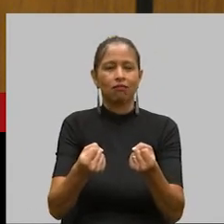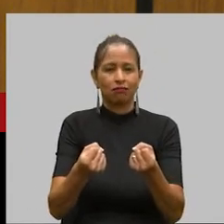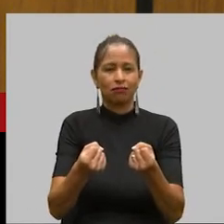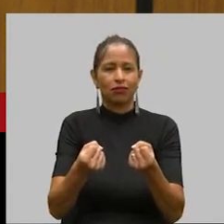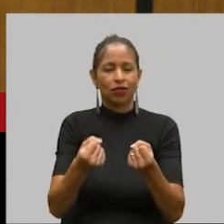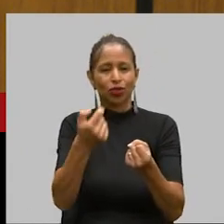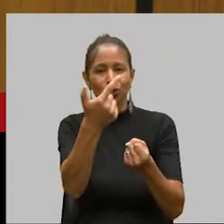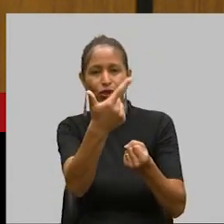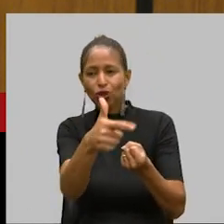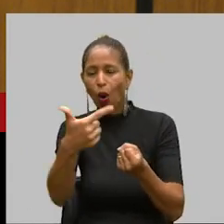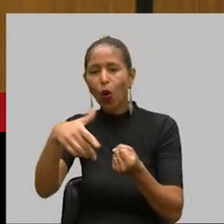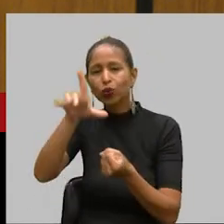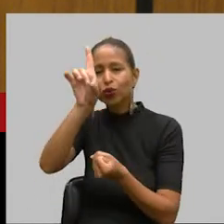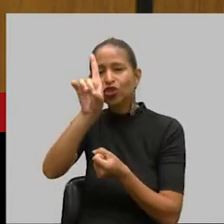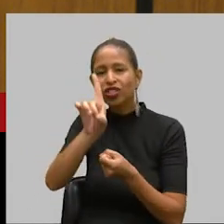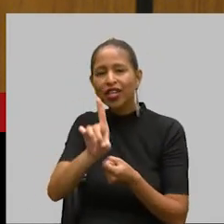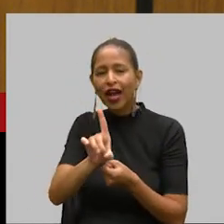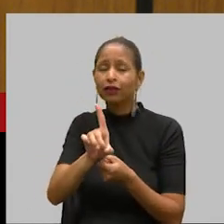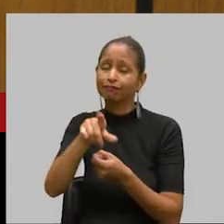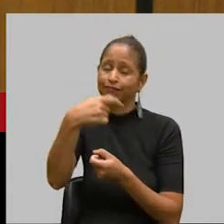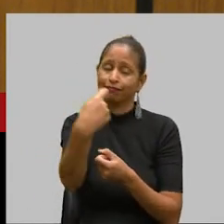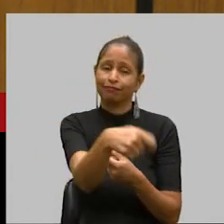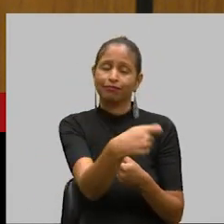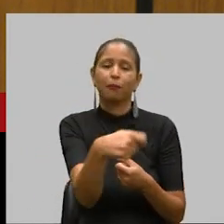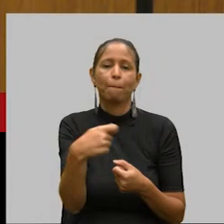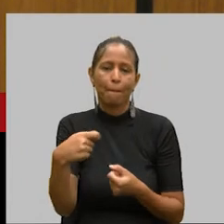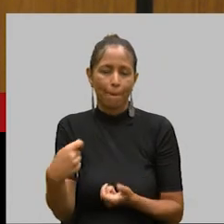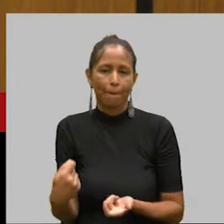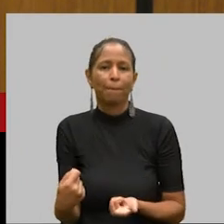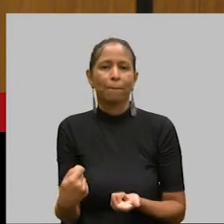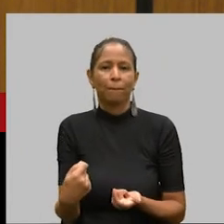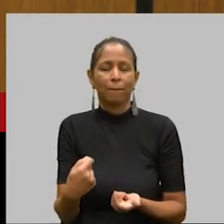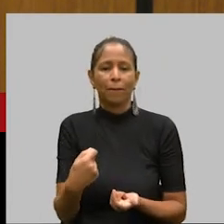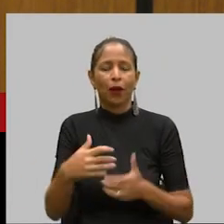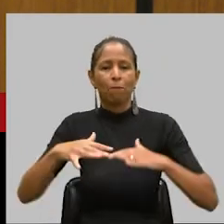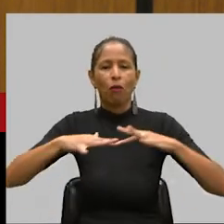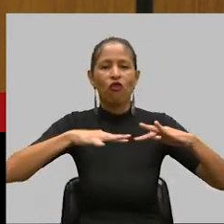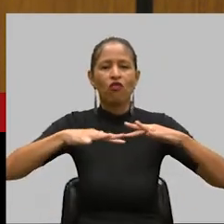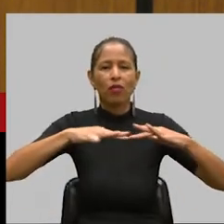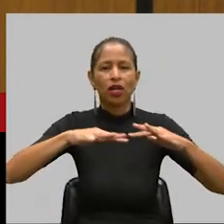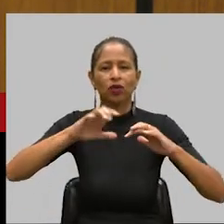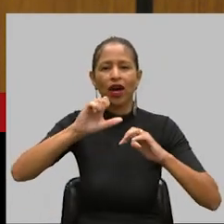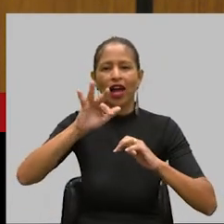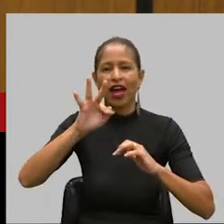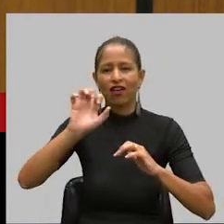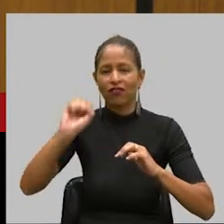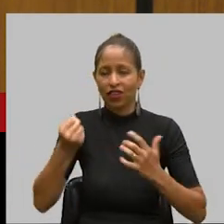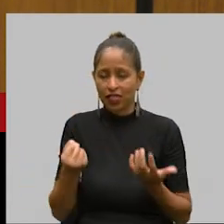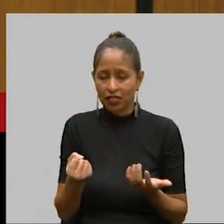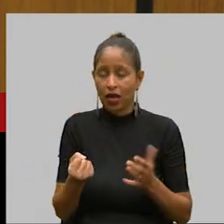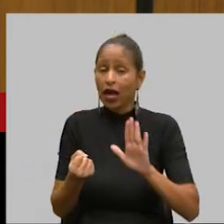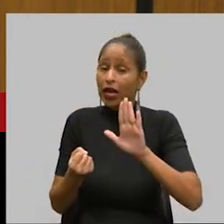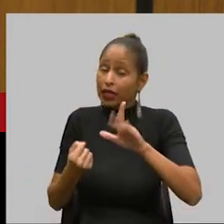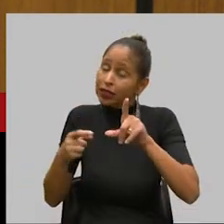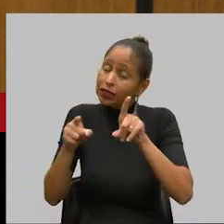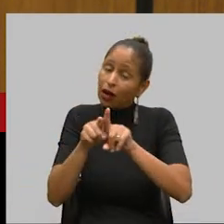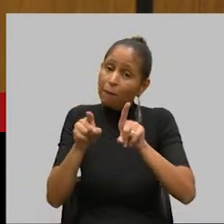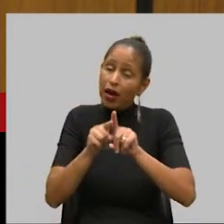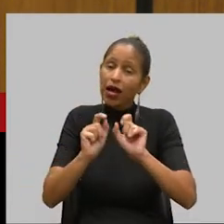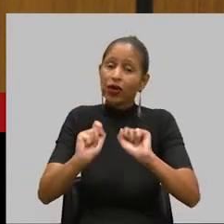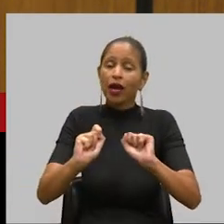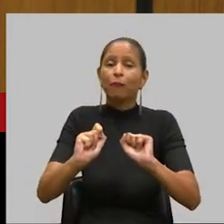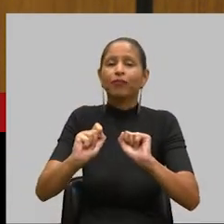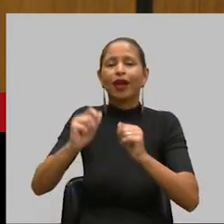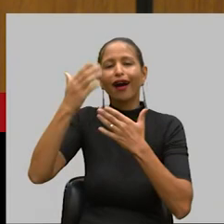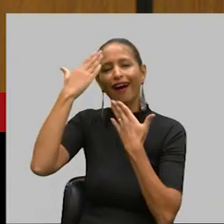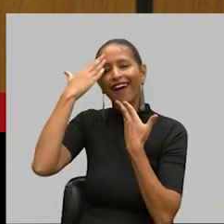de outros direitos tão necessários para o movimento das efas e não poderia também deixar